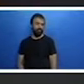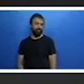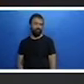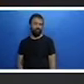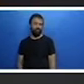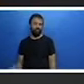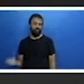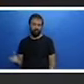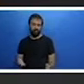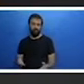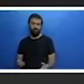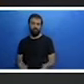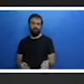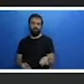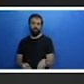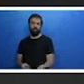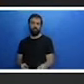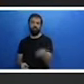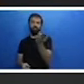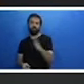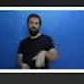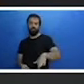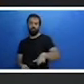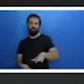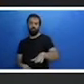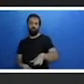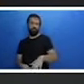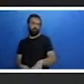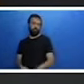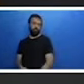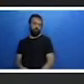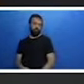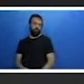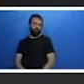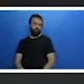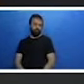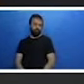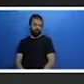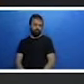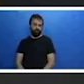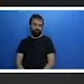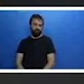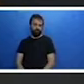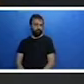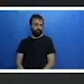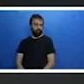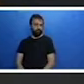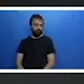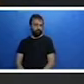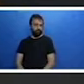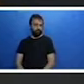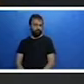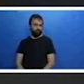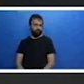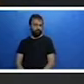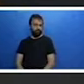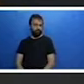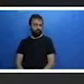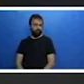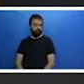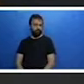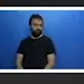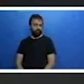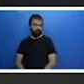agora ao contrário Ei ao contrário é difícil em jogar da palma da minha mão para as costas da minha mão